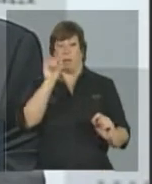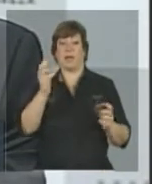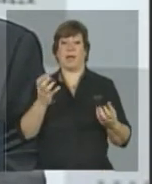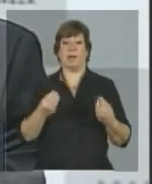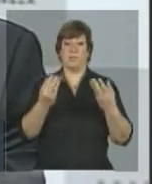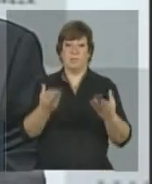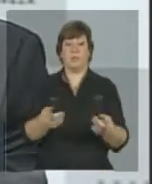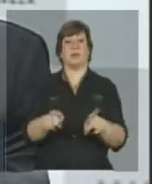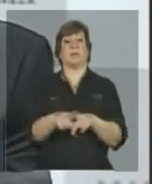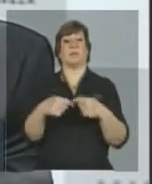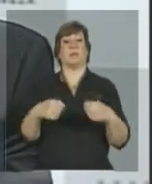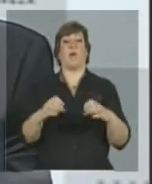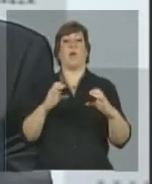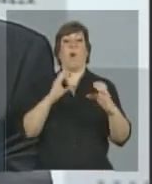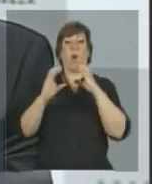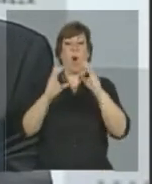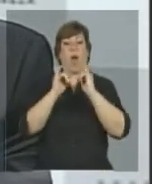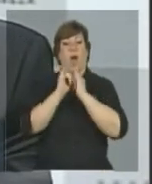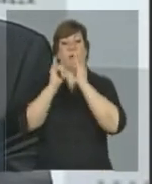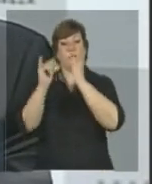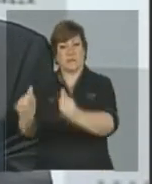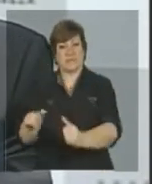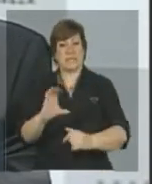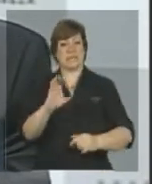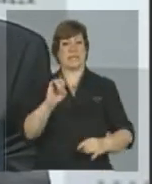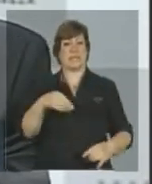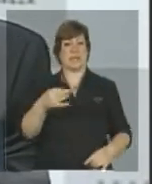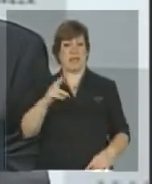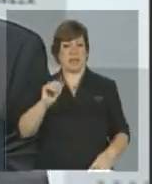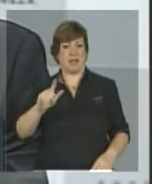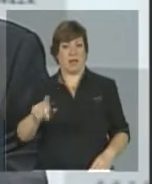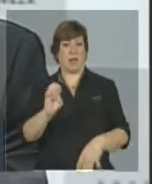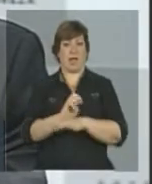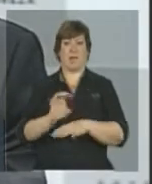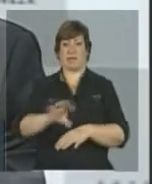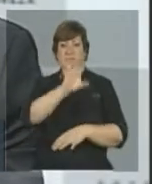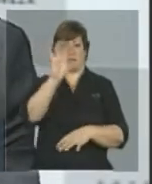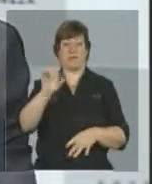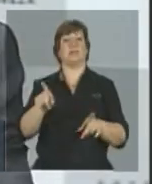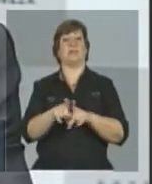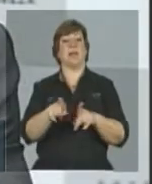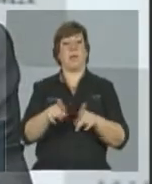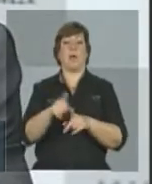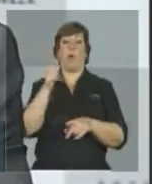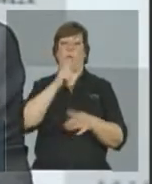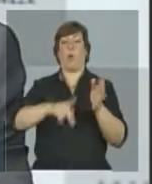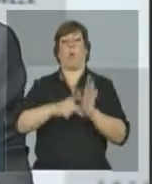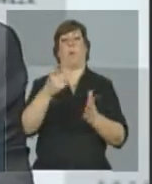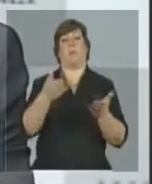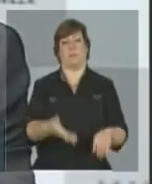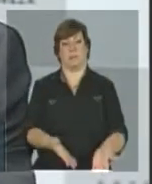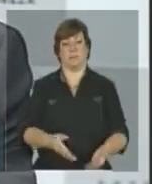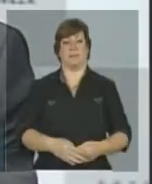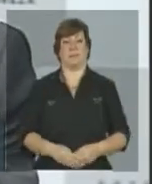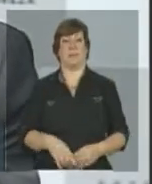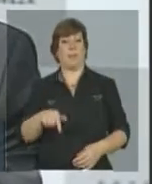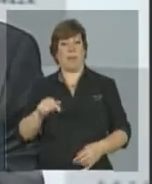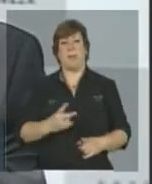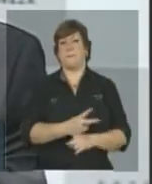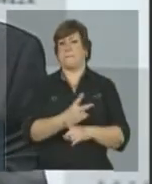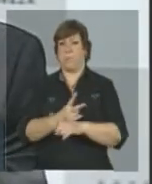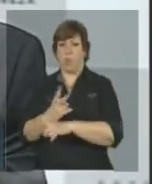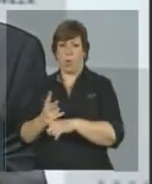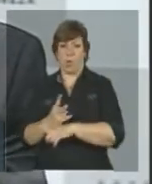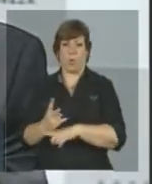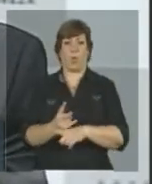estaduais a realização efetivamente do transplante. Futuramente, essas organizações de procura de órgãos também vão